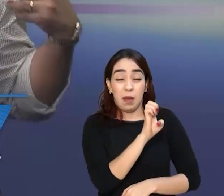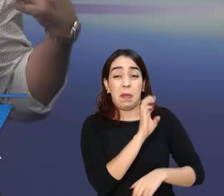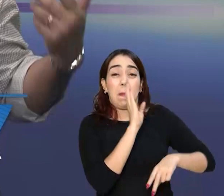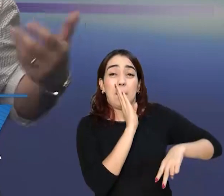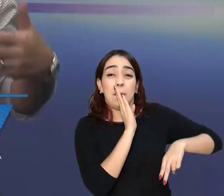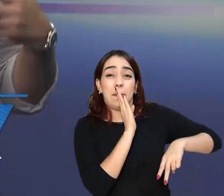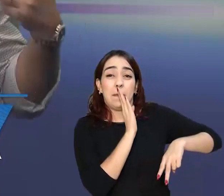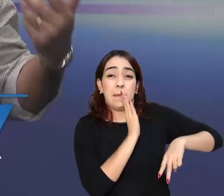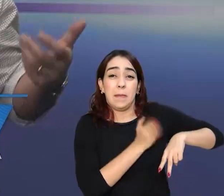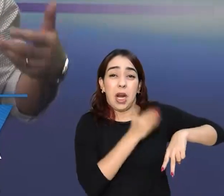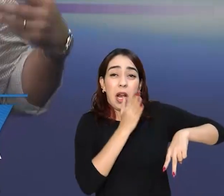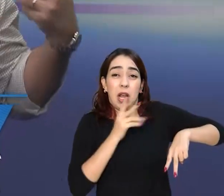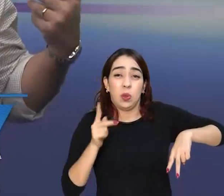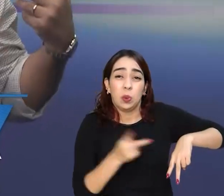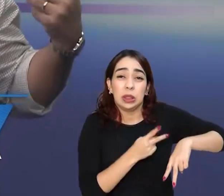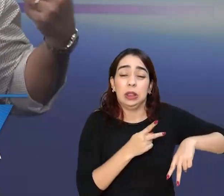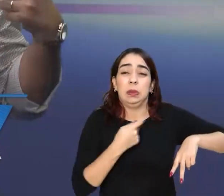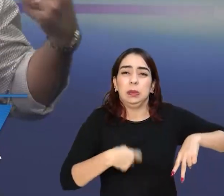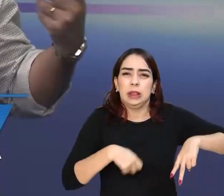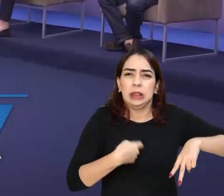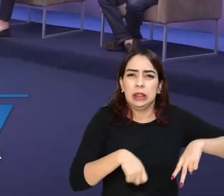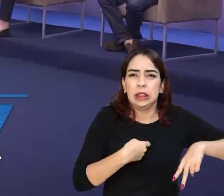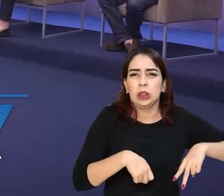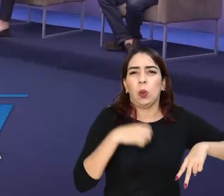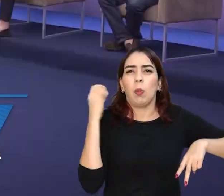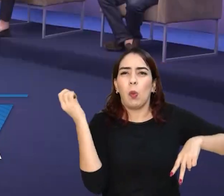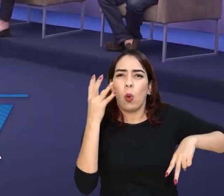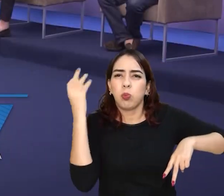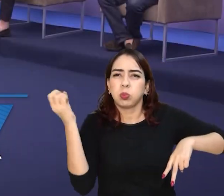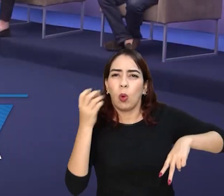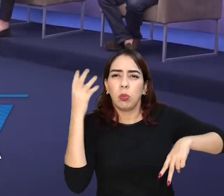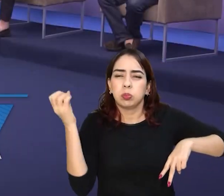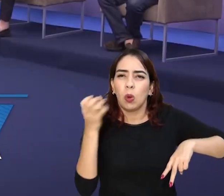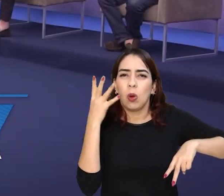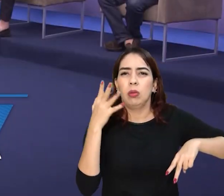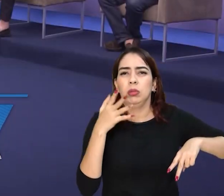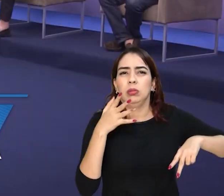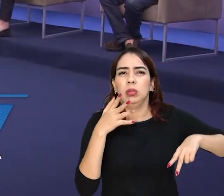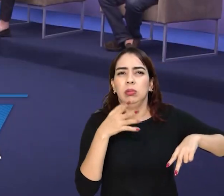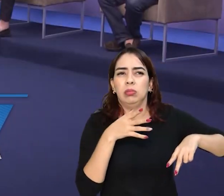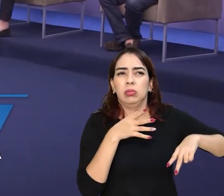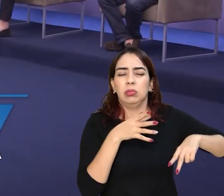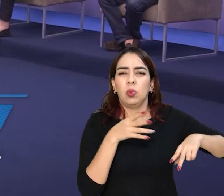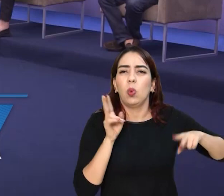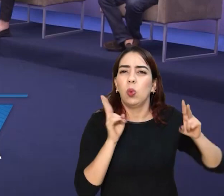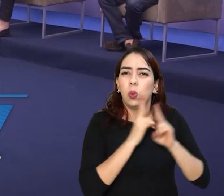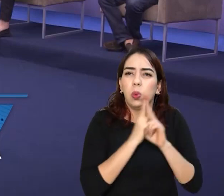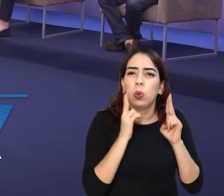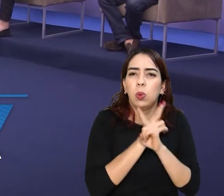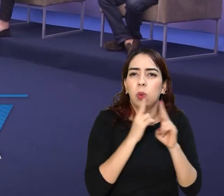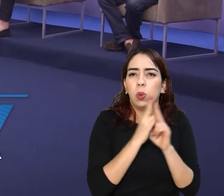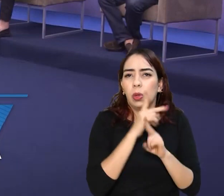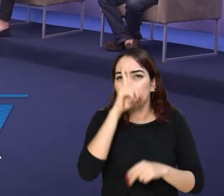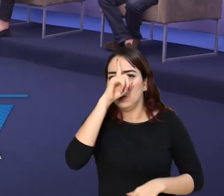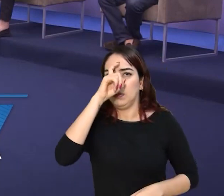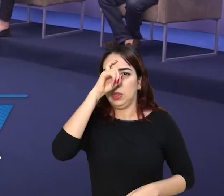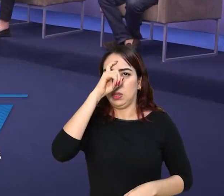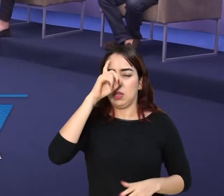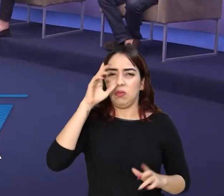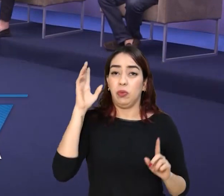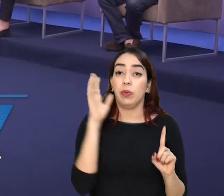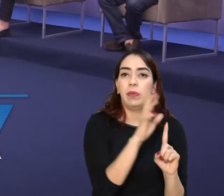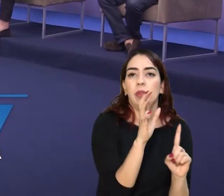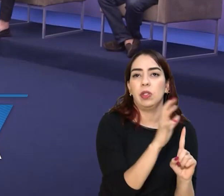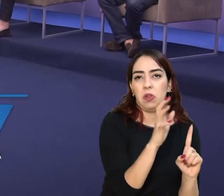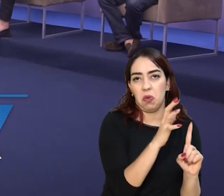daquela. Pode ter interferido também na preocupação dos jogadores? Não, ele estava respirando, ele estava bem. O que eu quero dizer é o seguinte, a gente tem que entender também